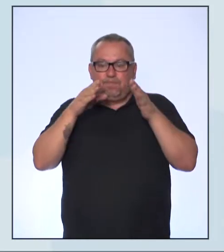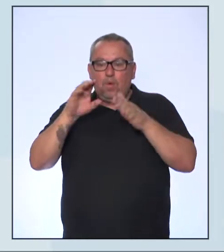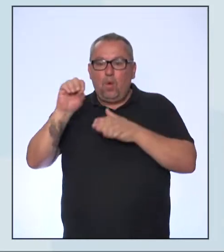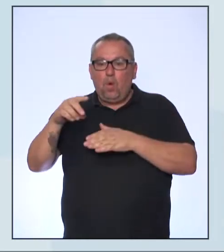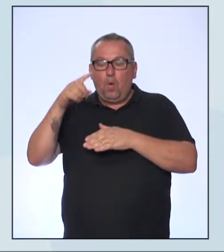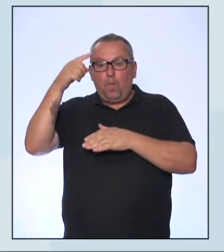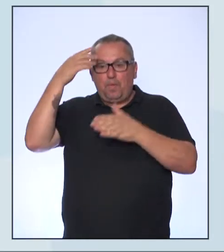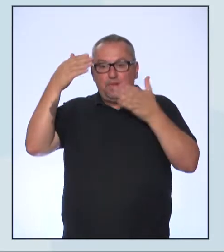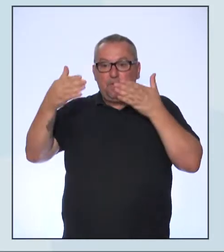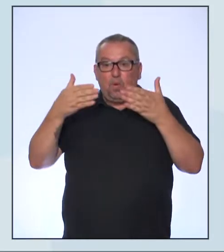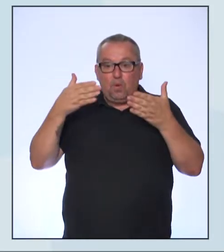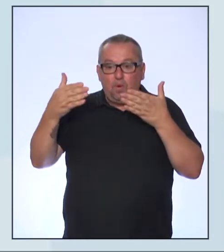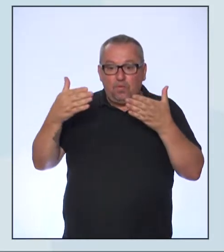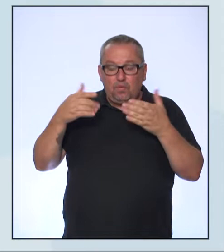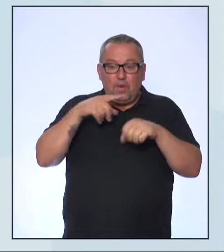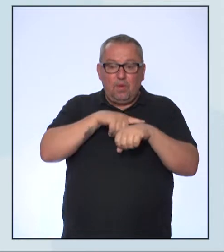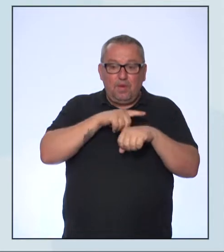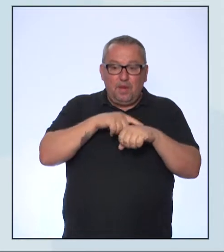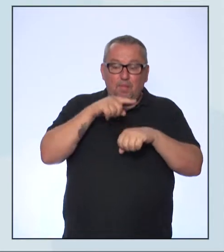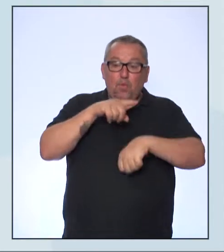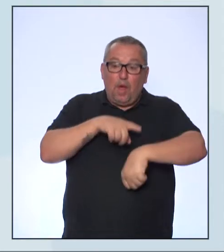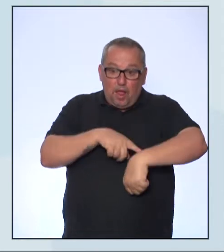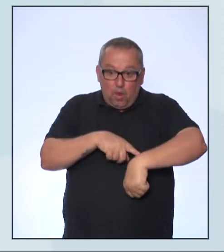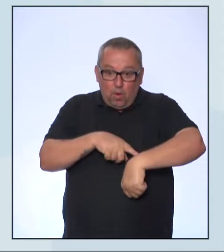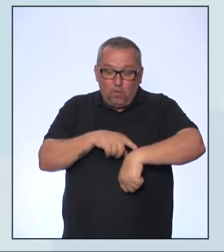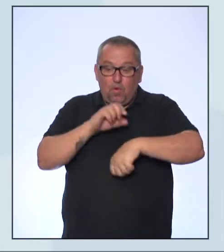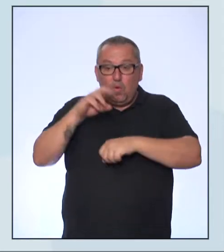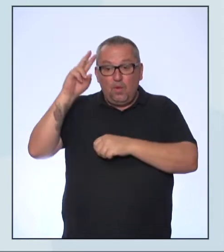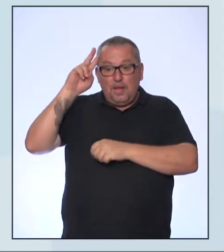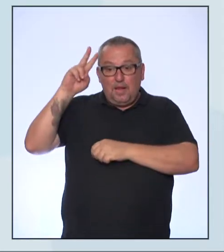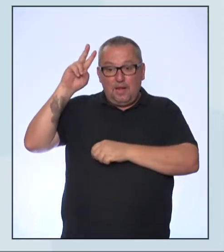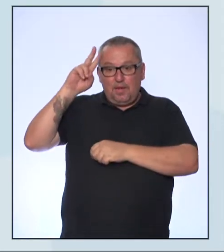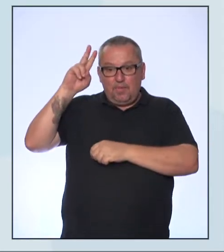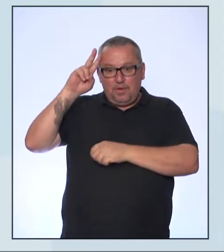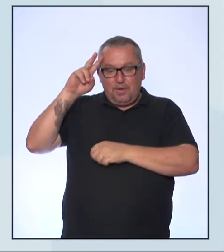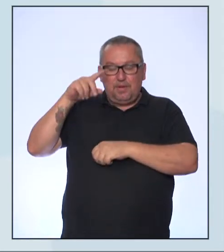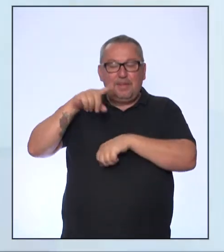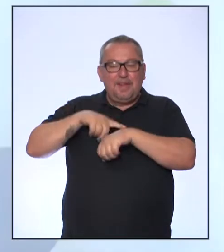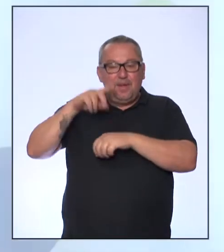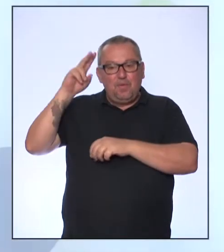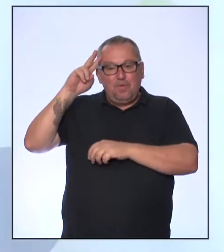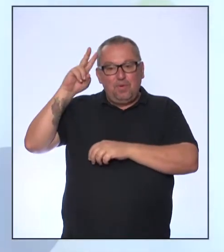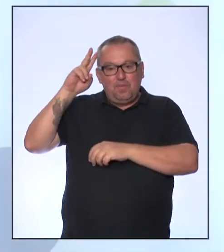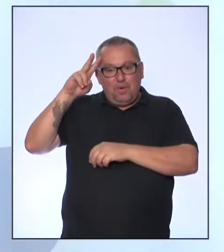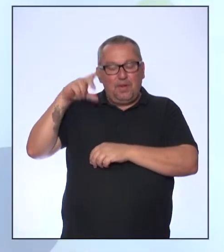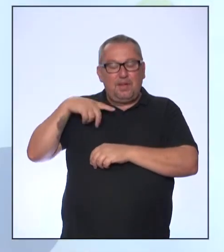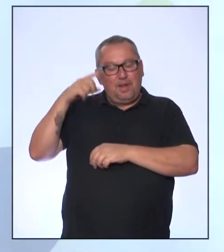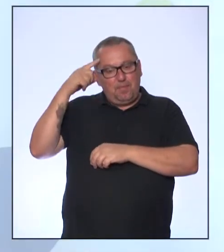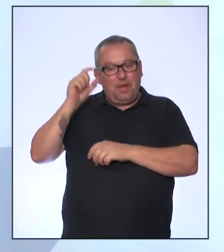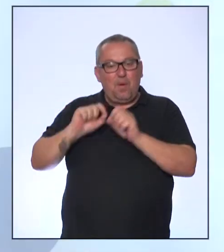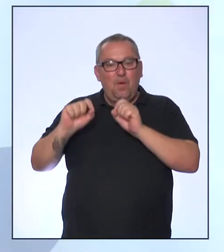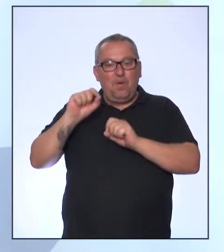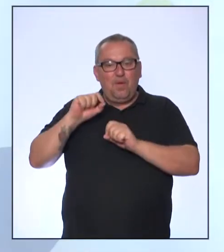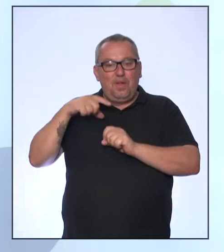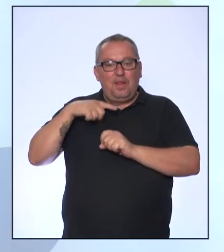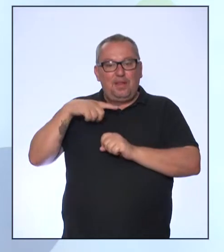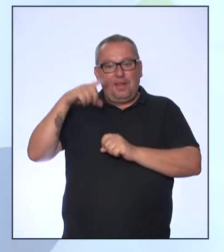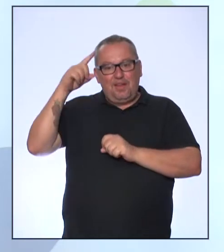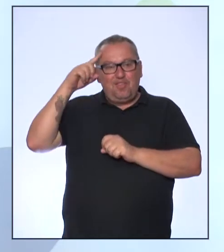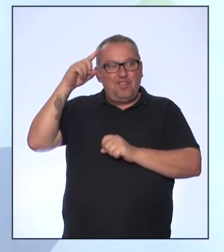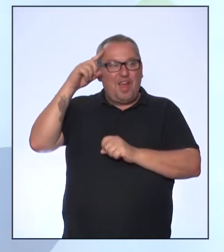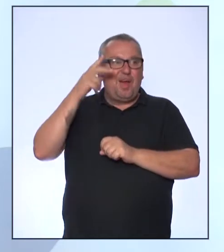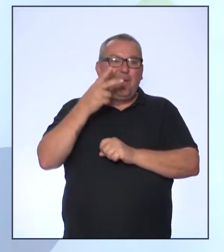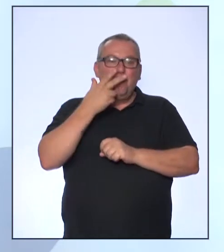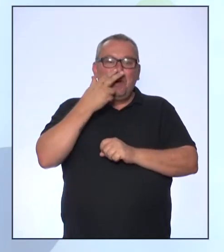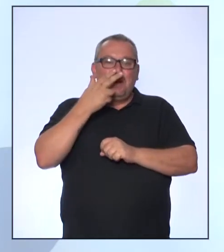o tempo do relógio ou é o tempo das memórias? Quando a gente pensa em tempos de memórias, a gente tem que pensar assim, tem dias que parecem